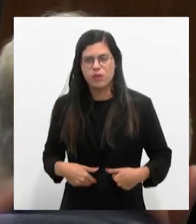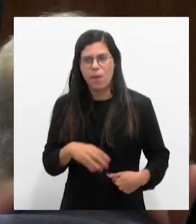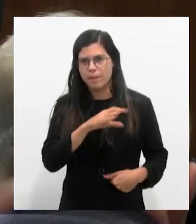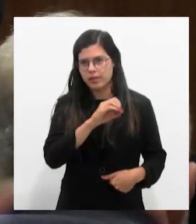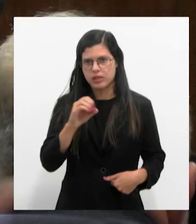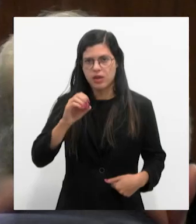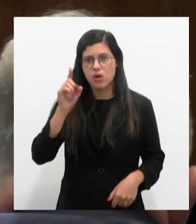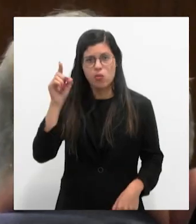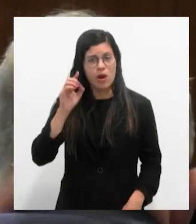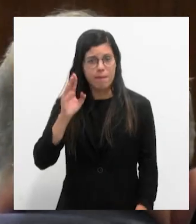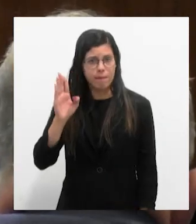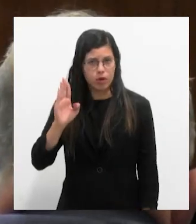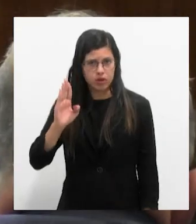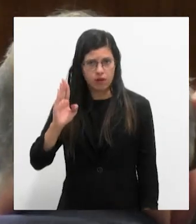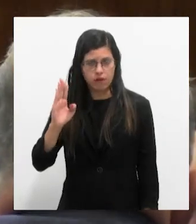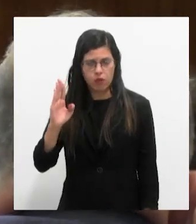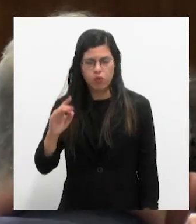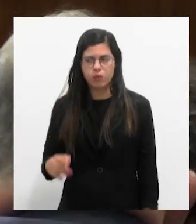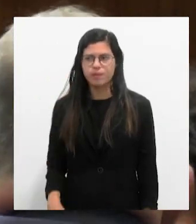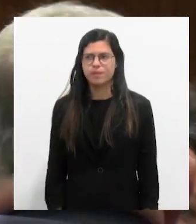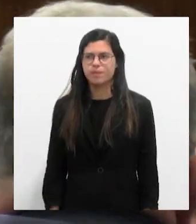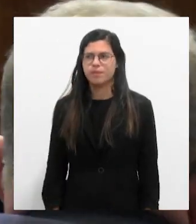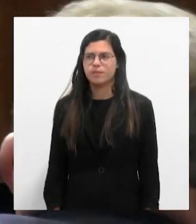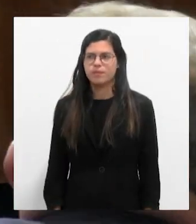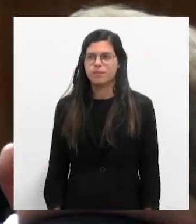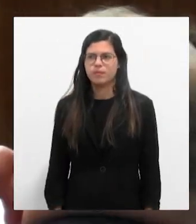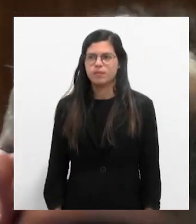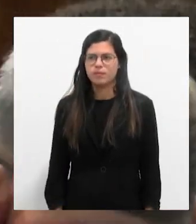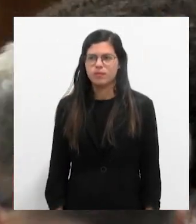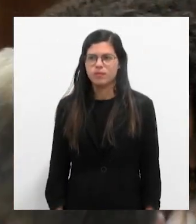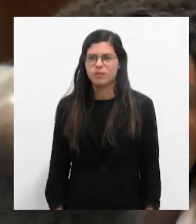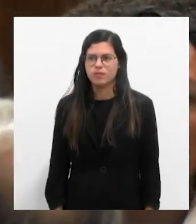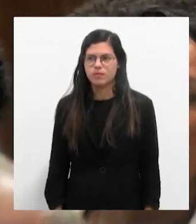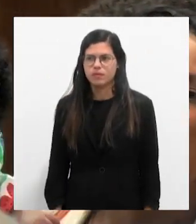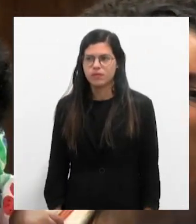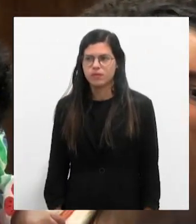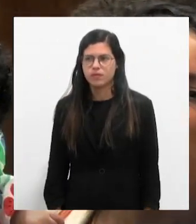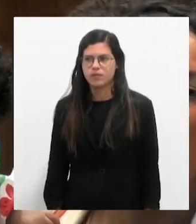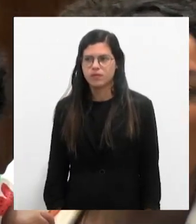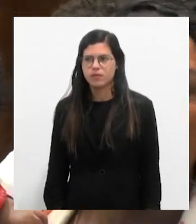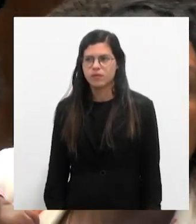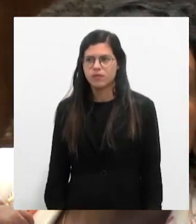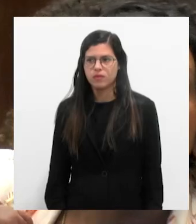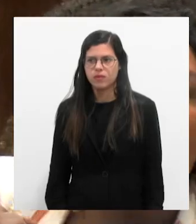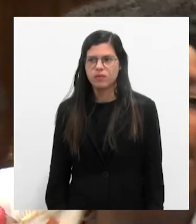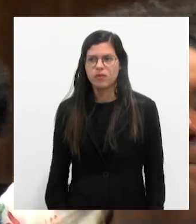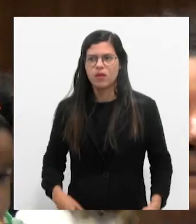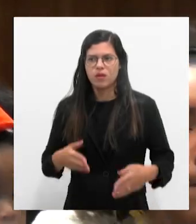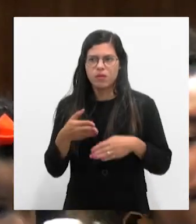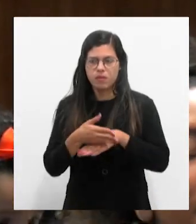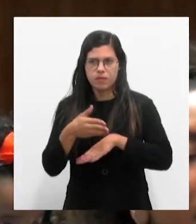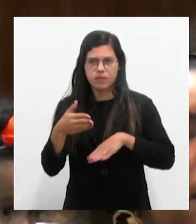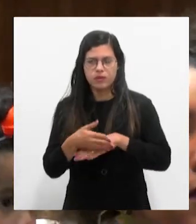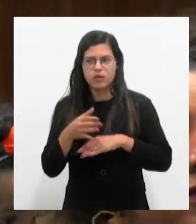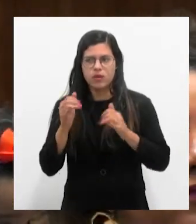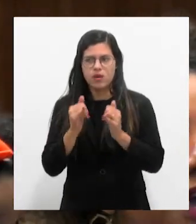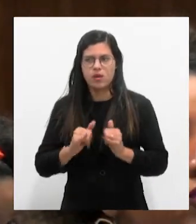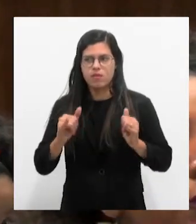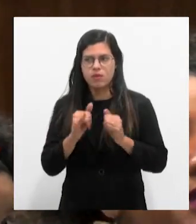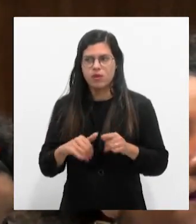Botafogo, né? E o Betinho participou muito, não só disso, das campanhas contra